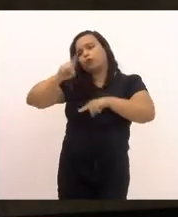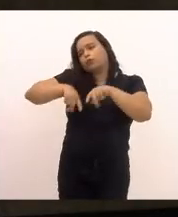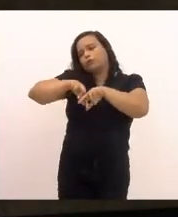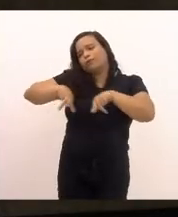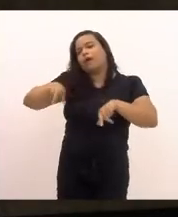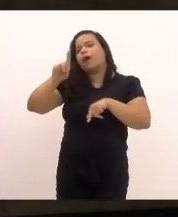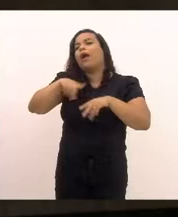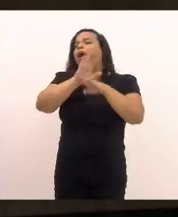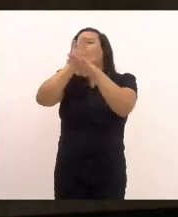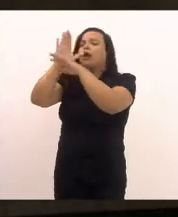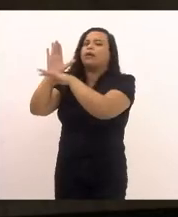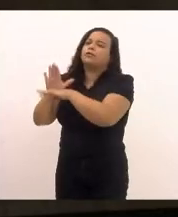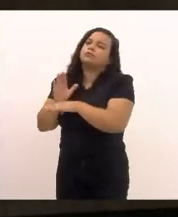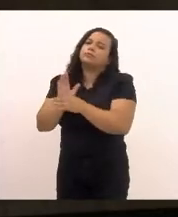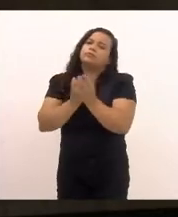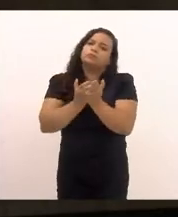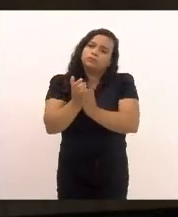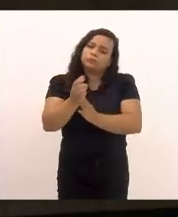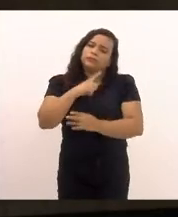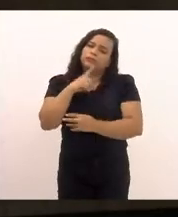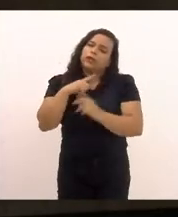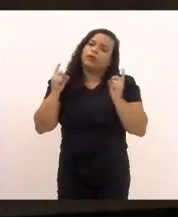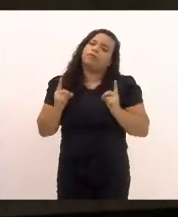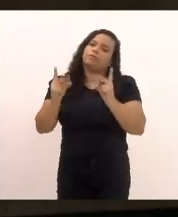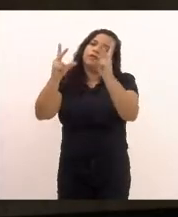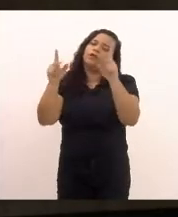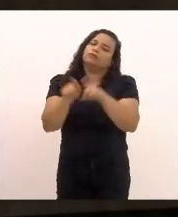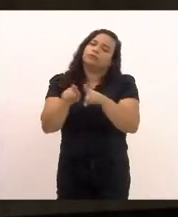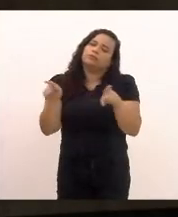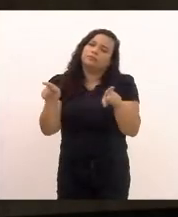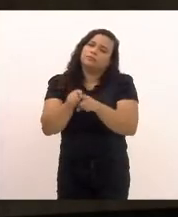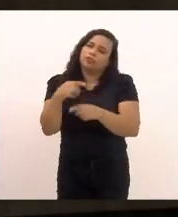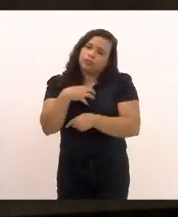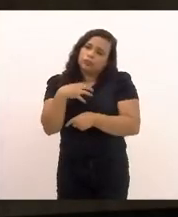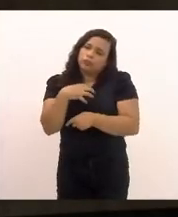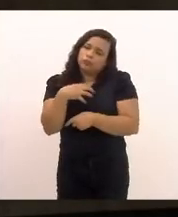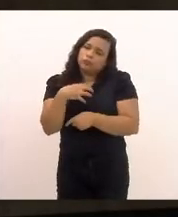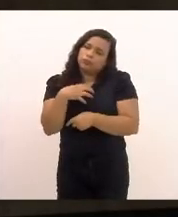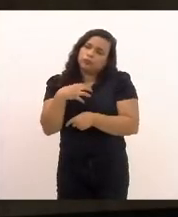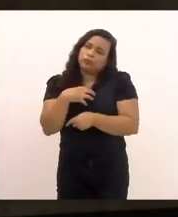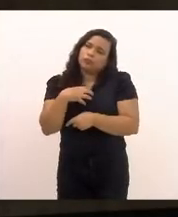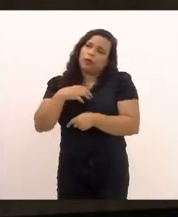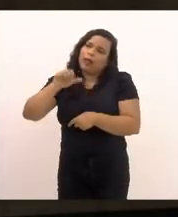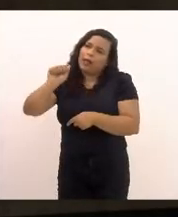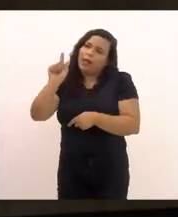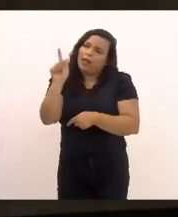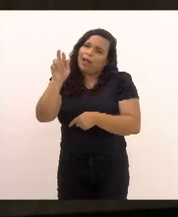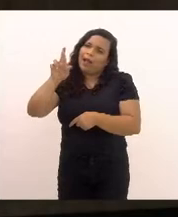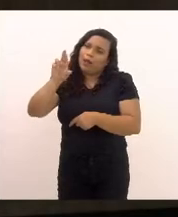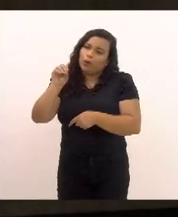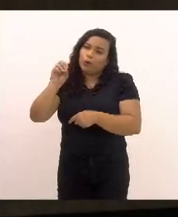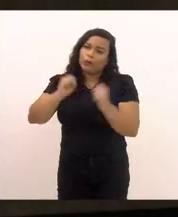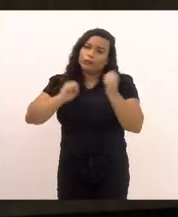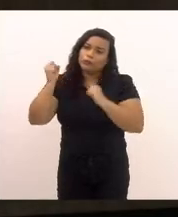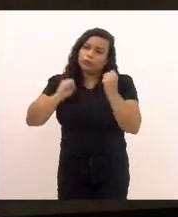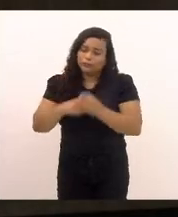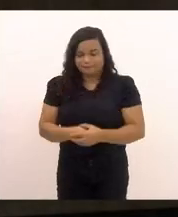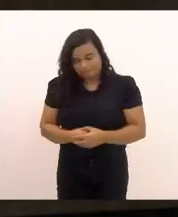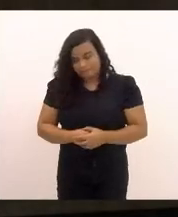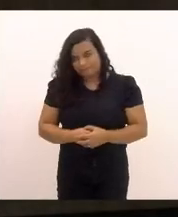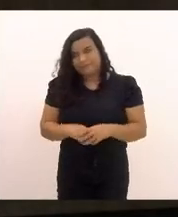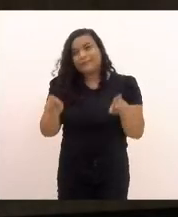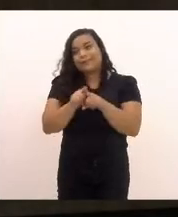são beneficiados em estágio primário e são vendidos de maneira agroindustrial. E queria aproveitar também, deputado Tia